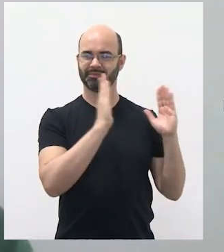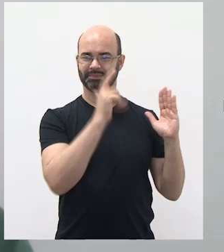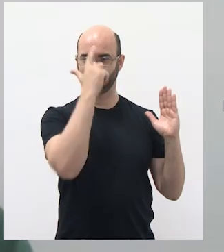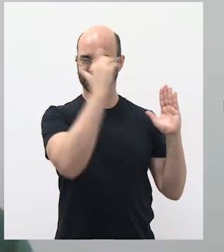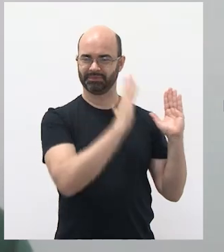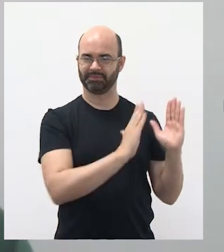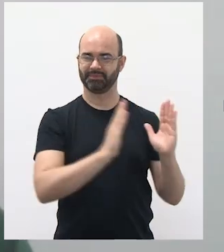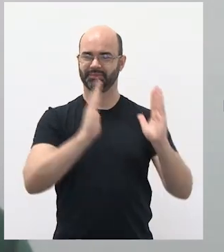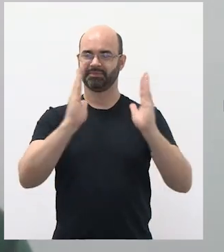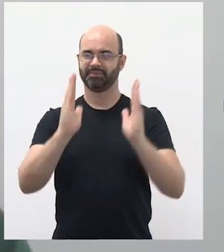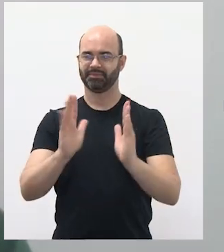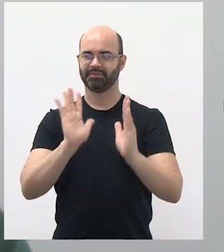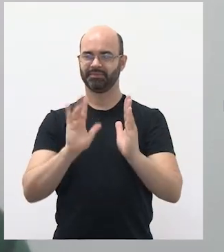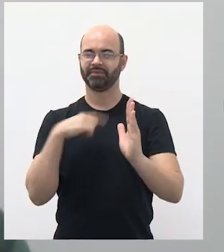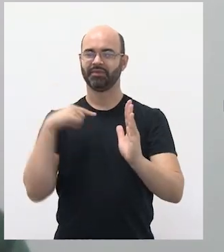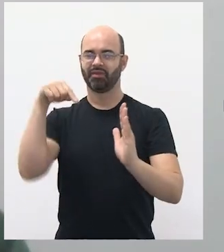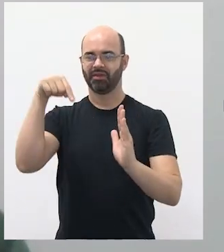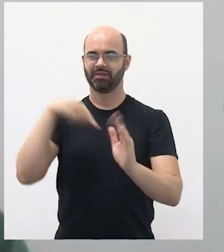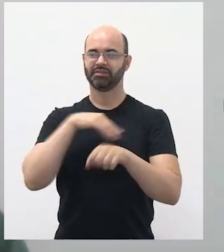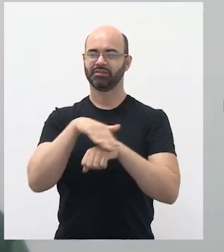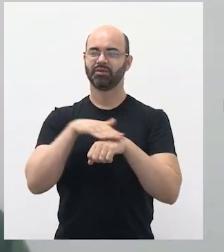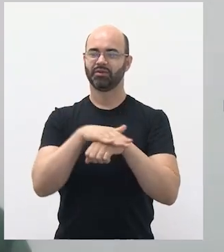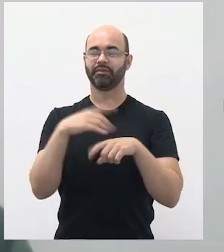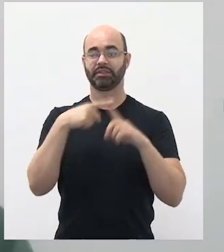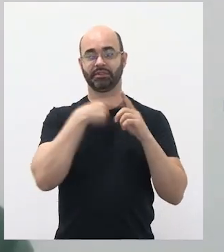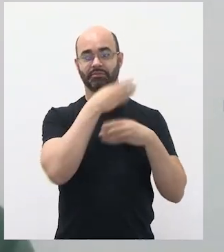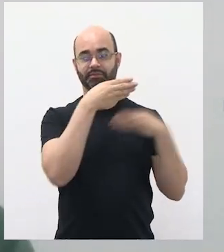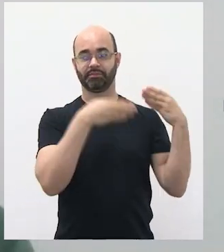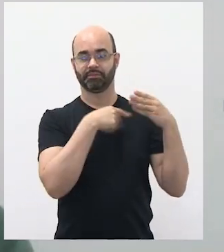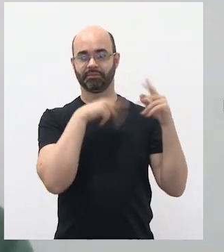vou apresentar aqui para vocês, né?